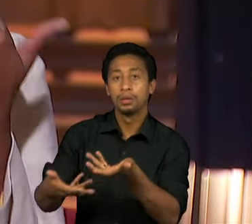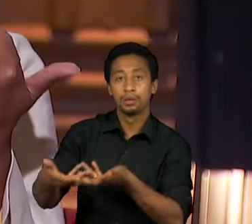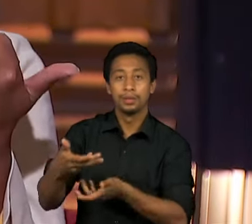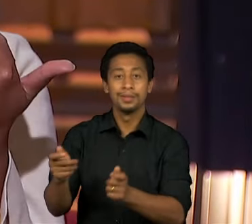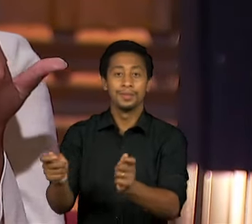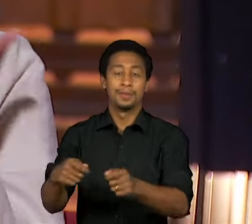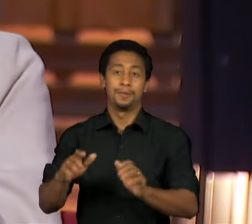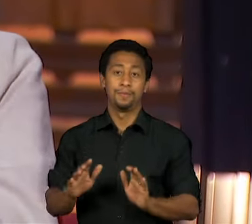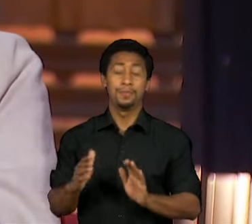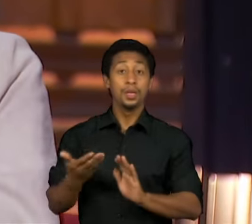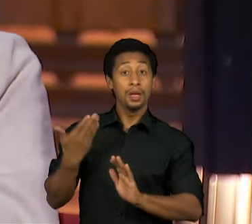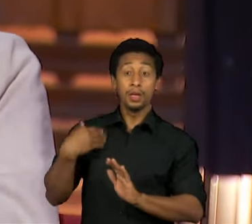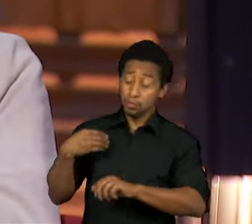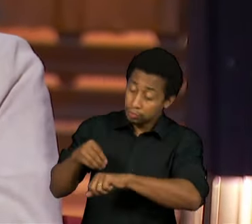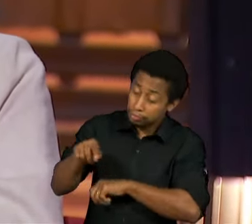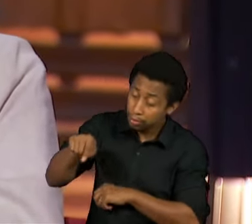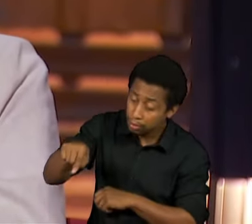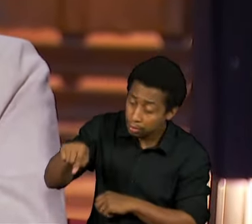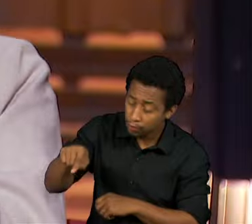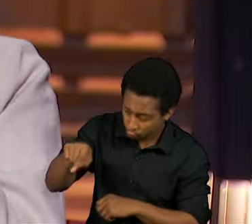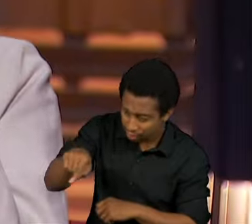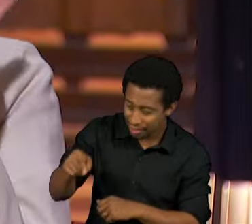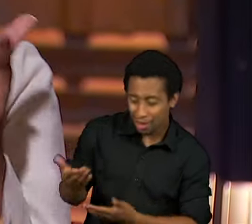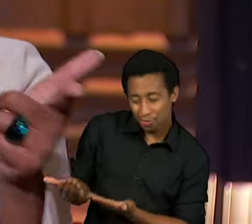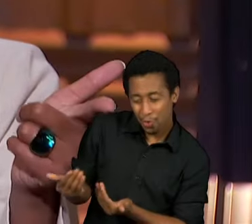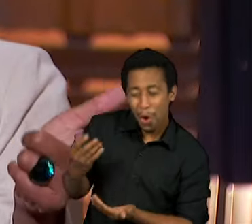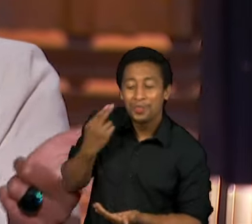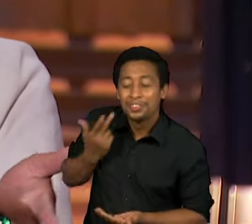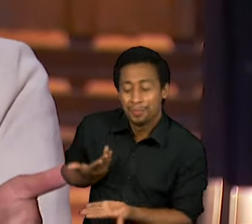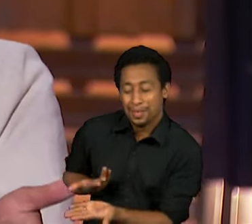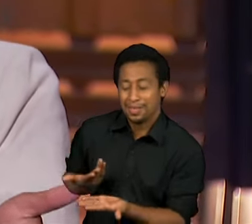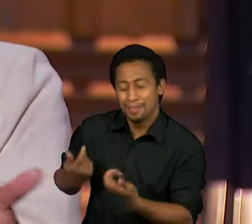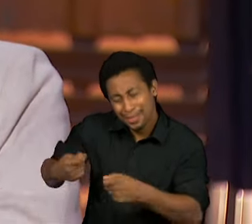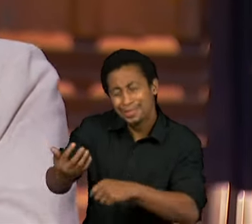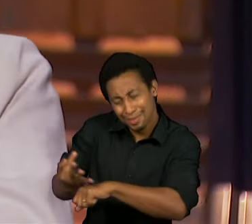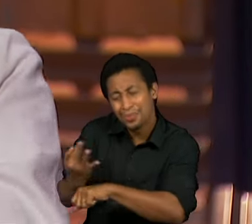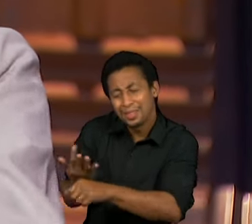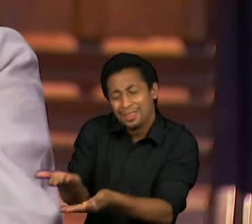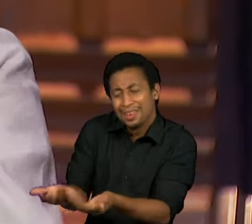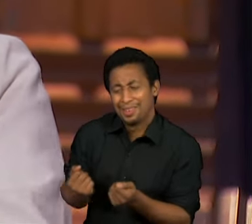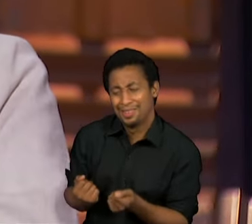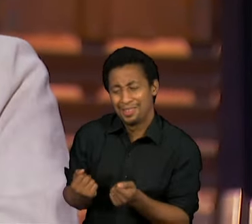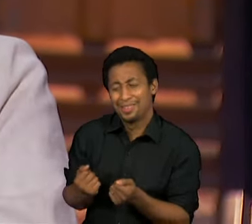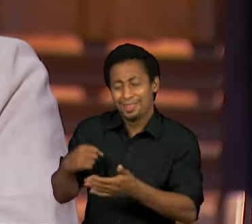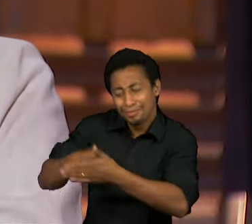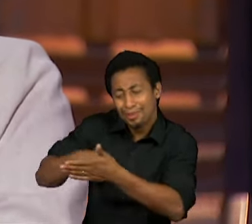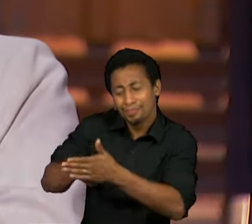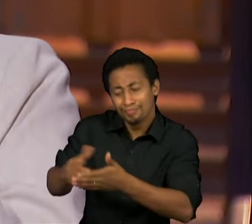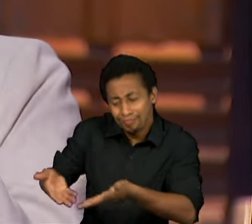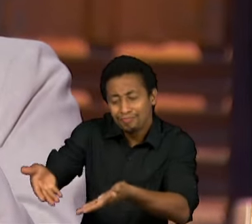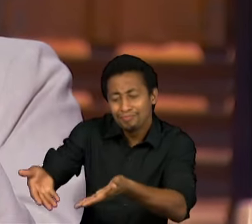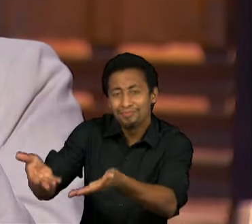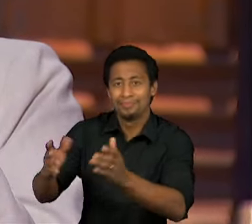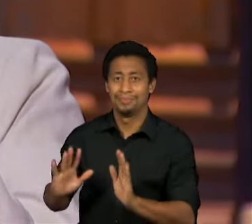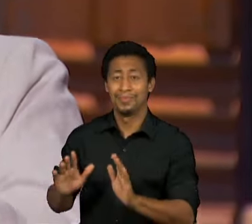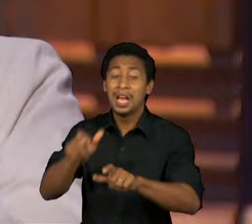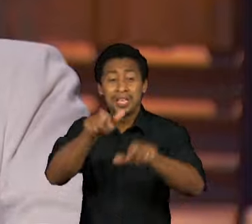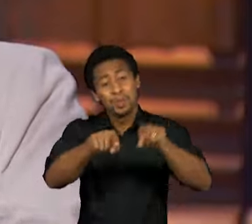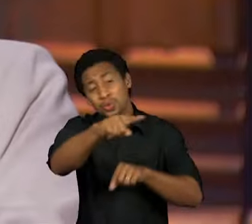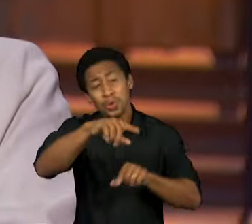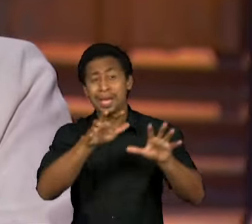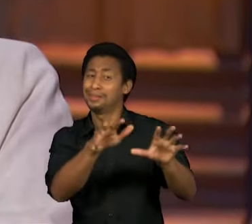cara aceita as pessoas pessoas não são como você quer não existe um modelo de militantes ISO 9001 as pessoas são questão é e